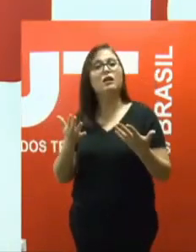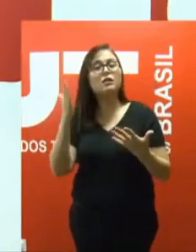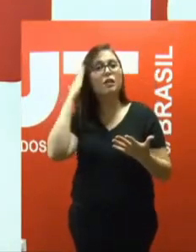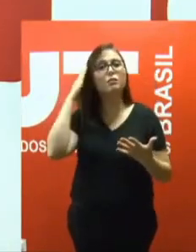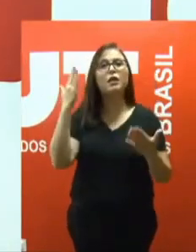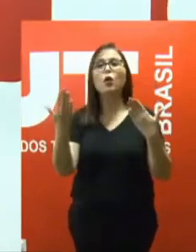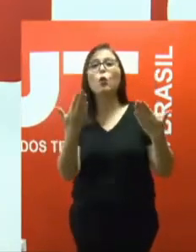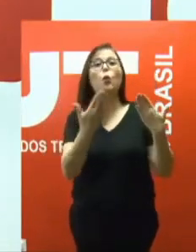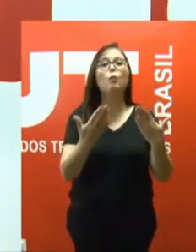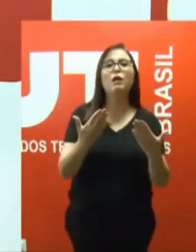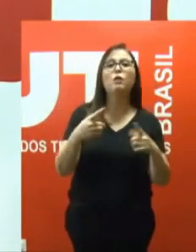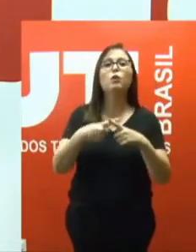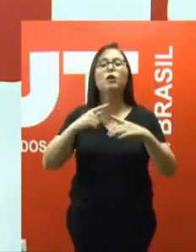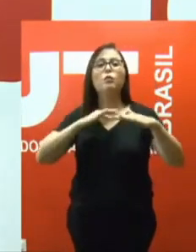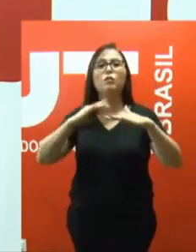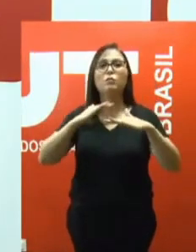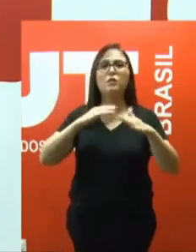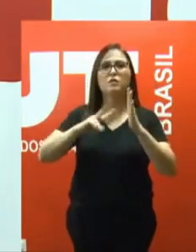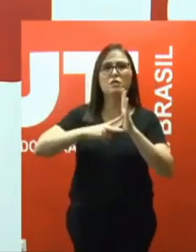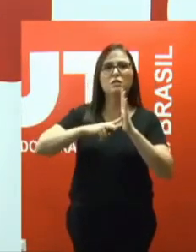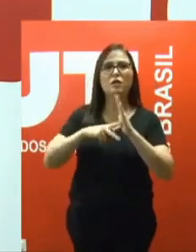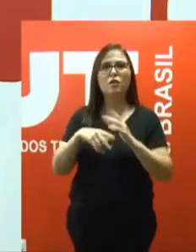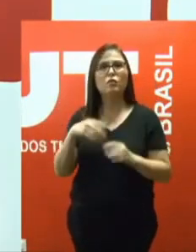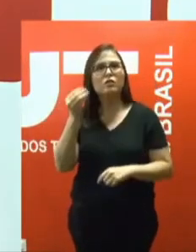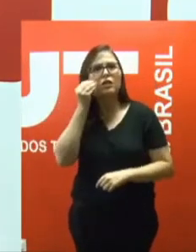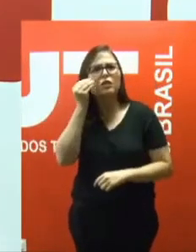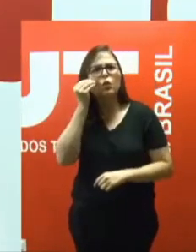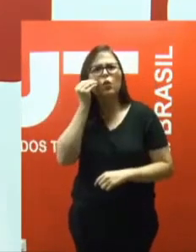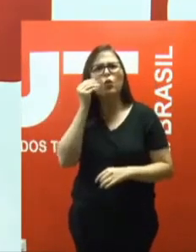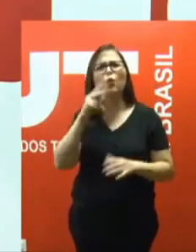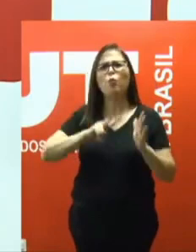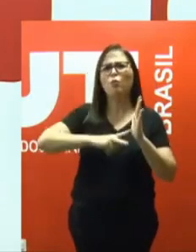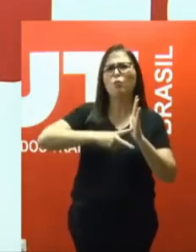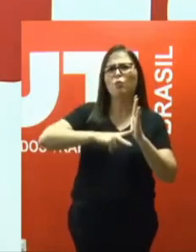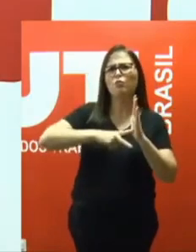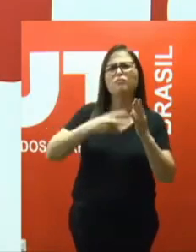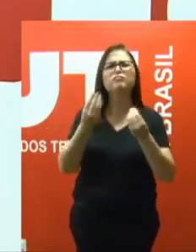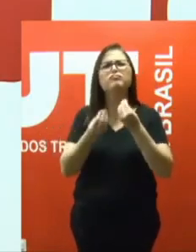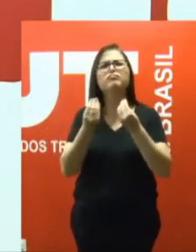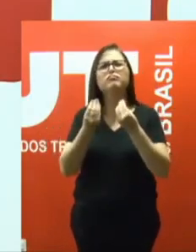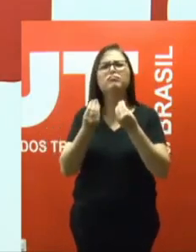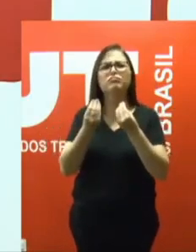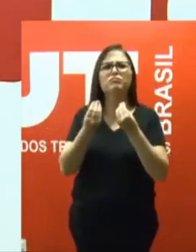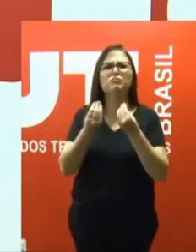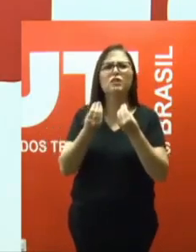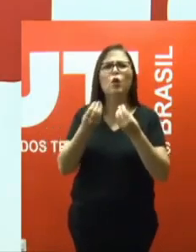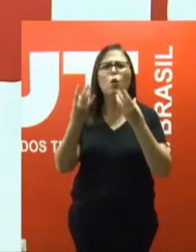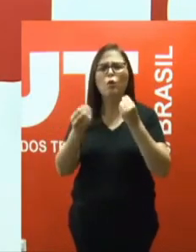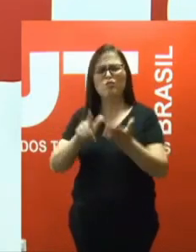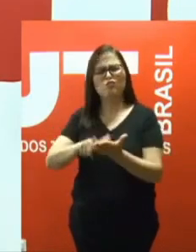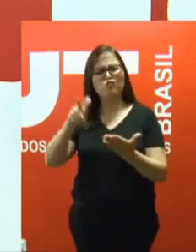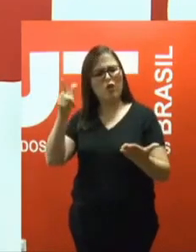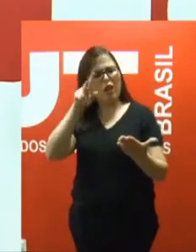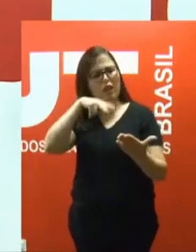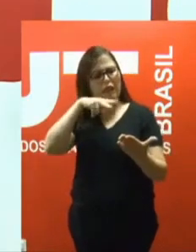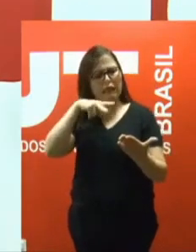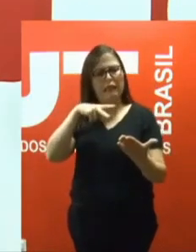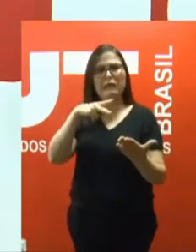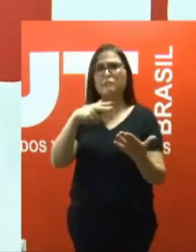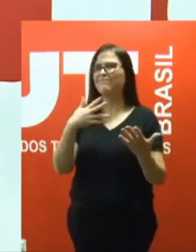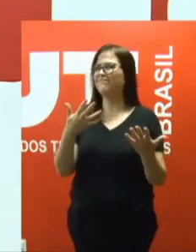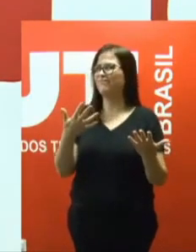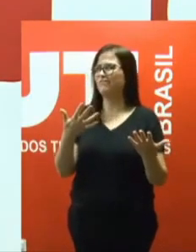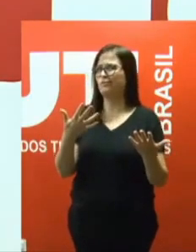sindical fez o Brasil de Fato tentando publicar, mas é tanta coisa naquele jornal que